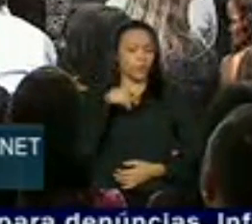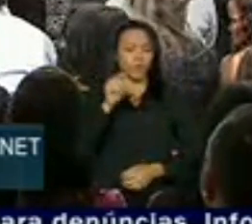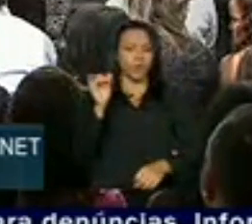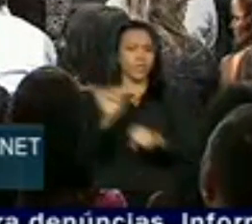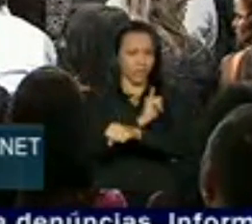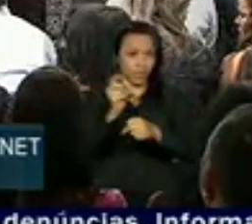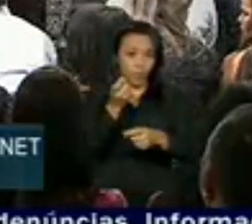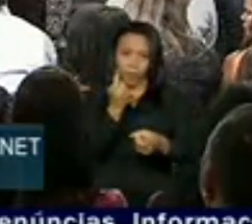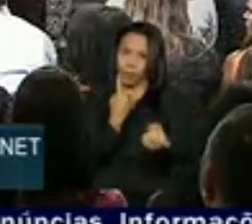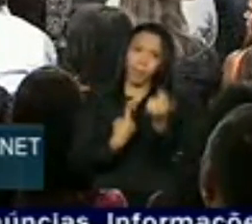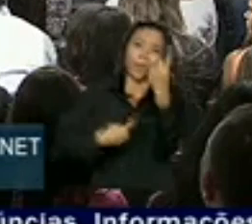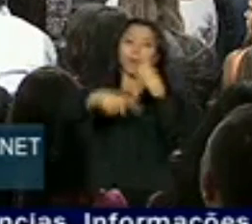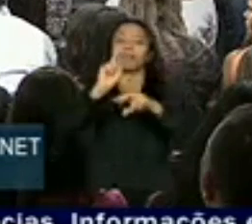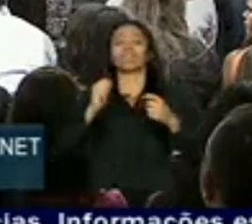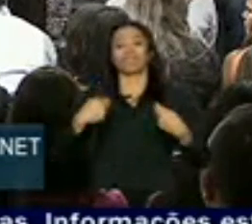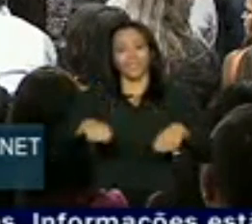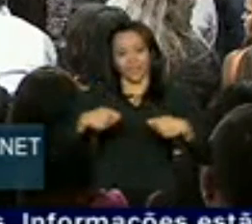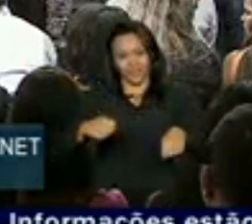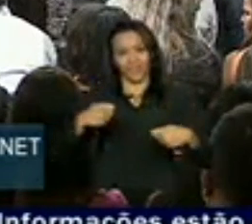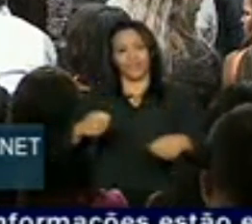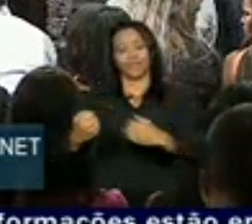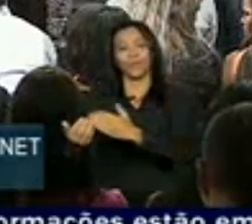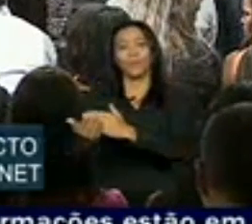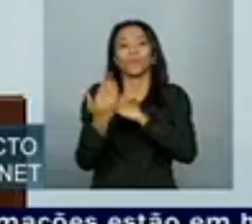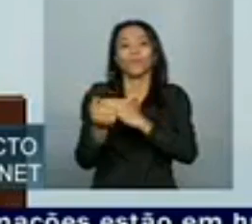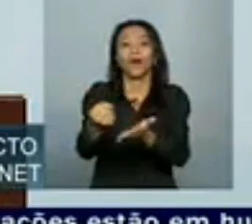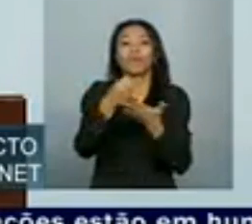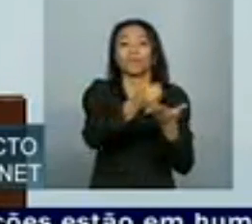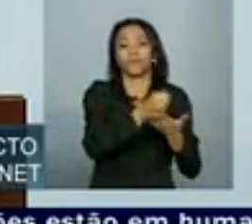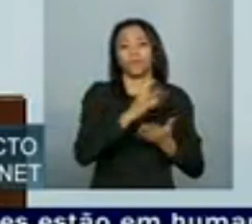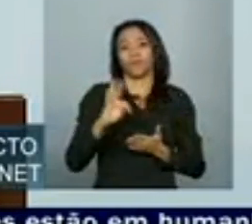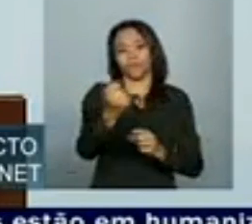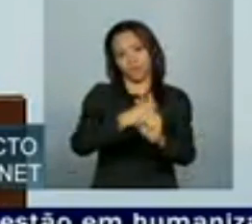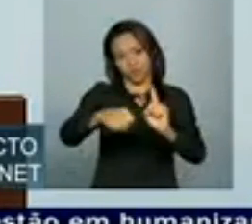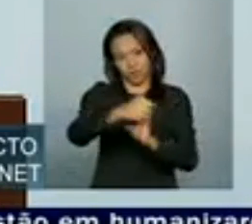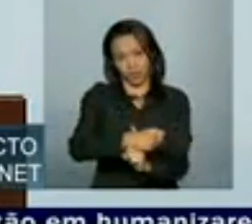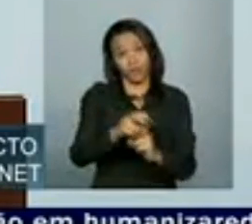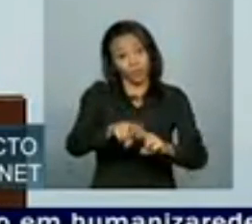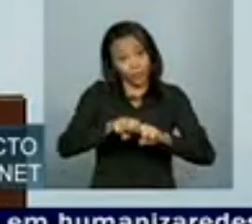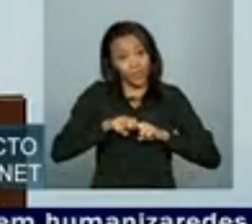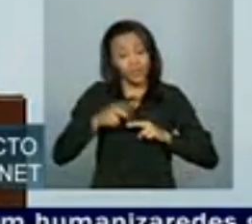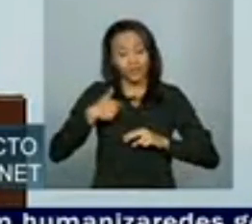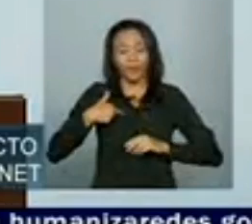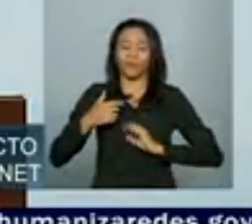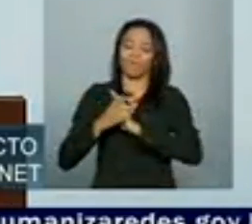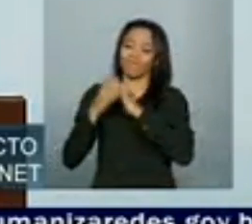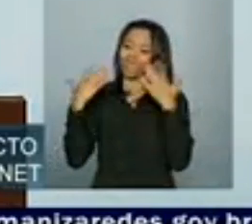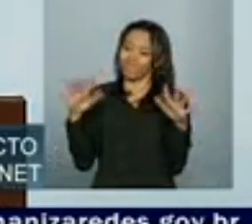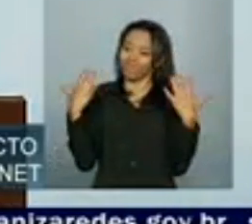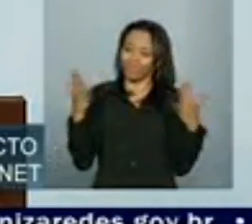requer o engajamento de toda a sociedade. Por isso, saúdo todos aqueles que